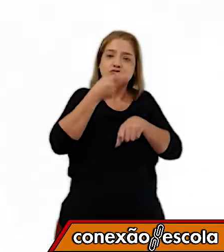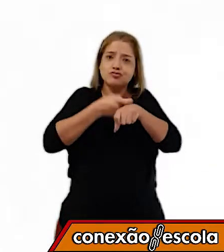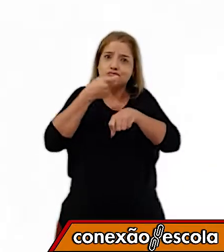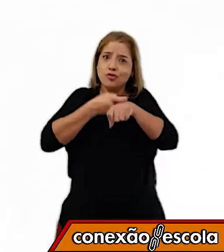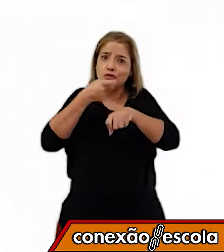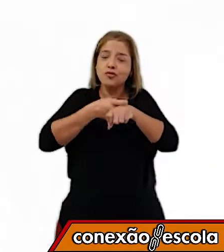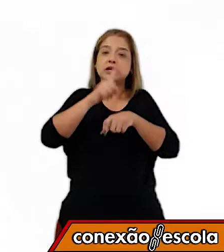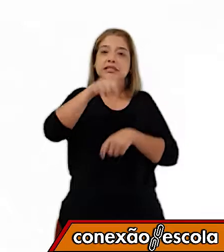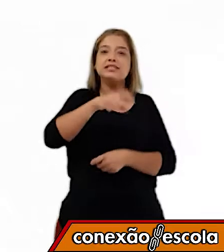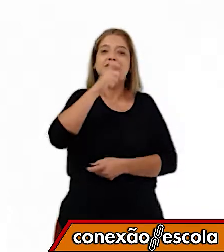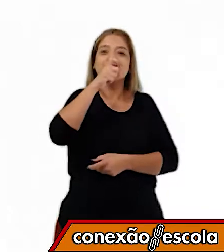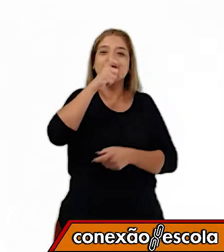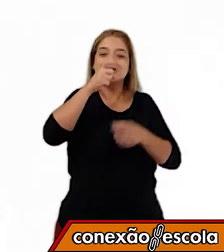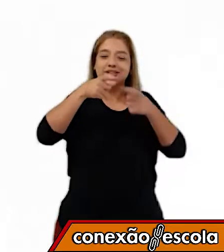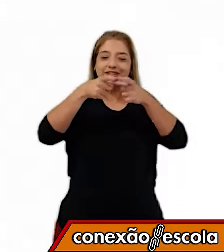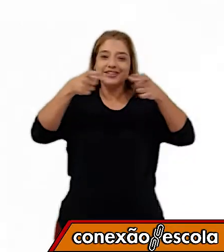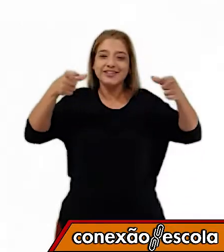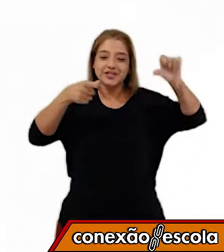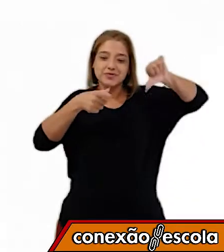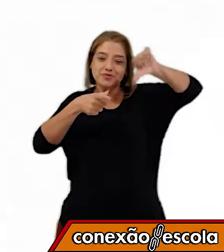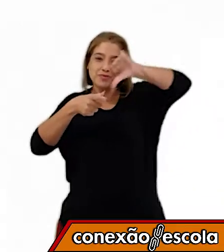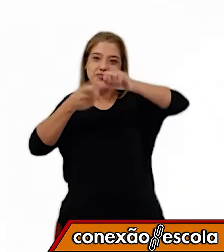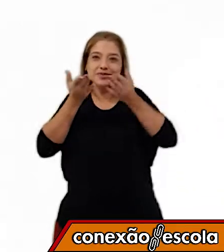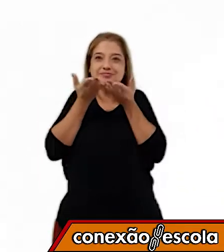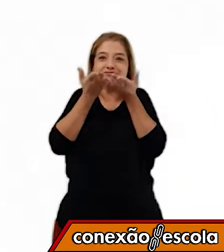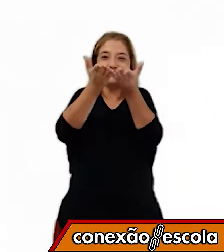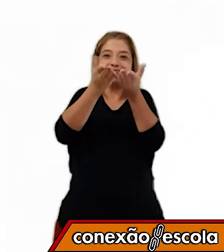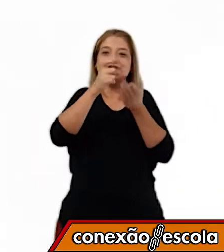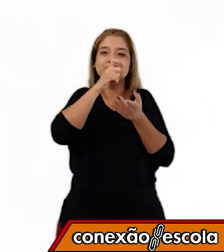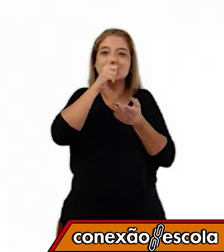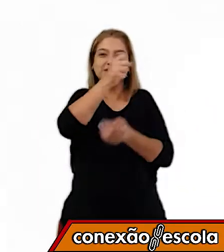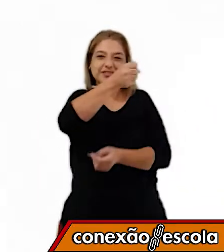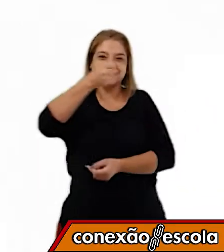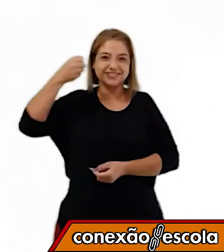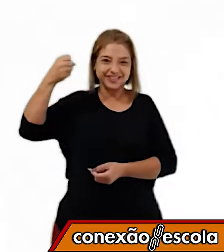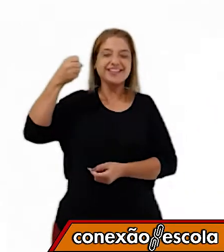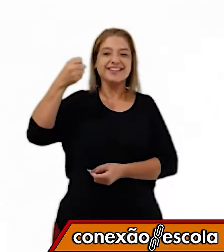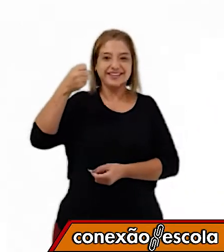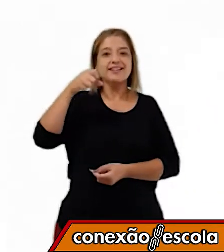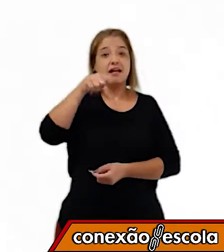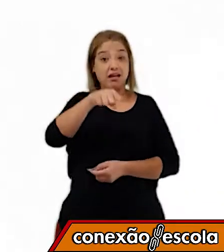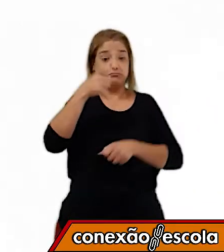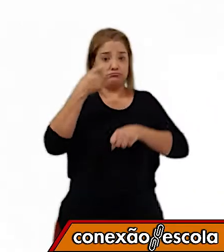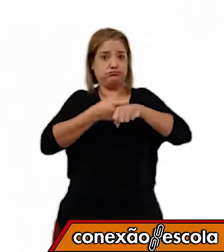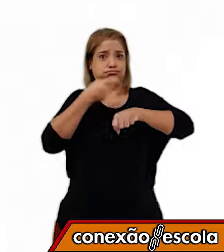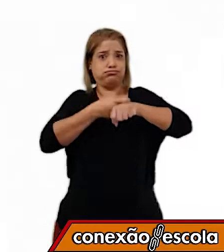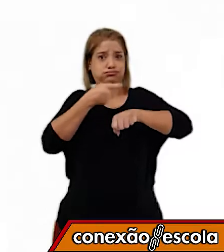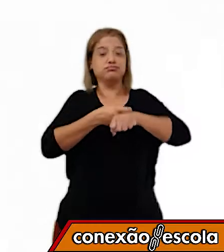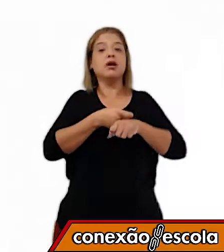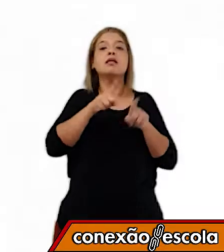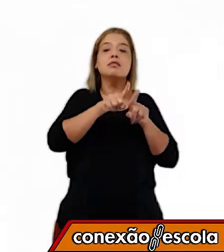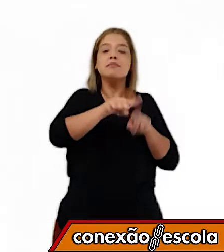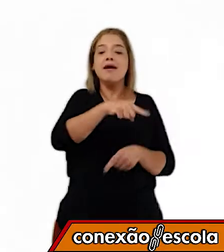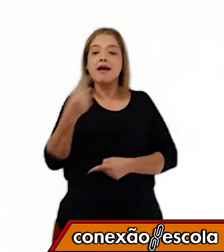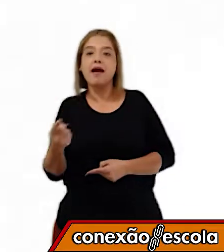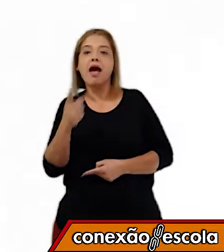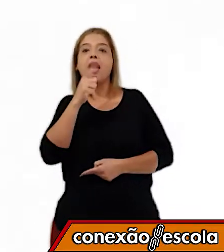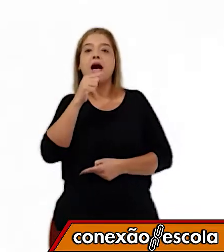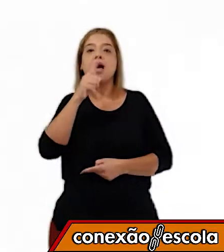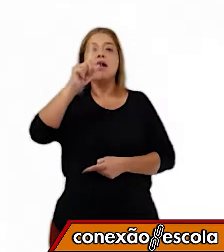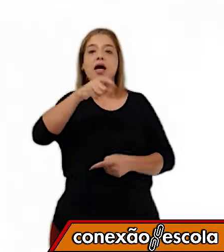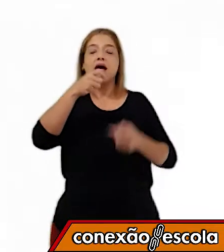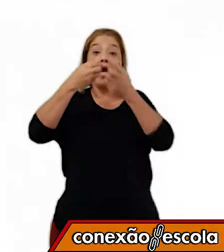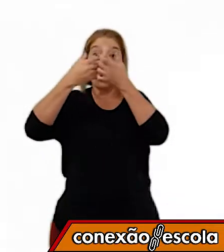quando congelamos a água nas forminhas de gelo para colocar no suco, por exemplo. Ou no formato gasoso,